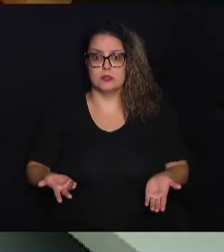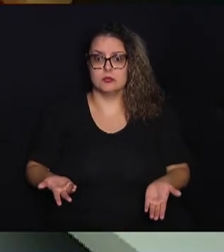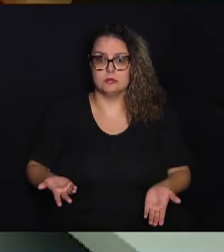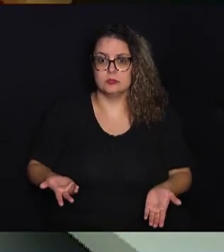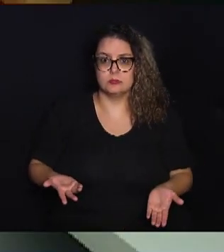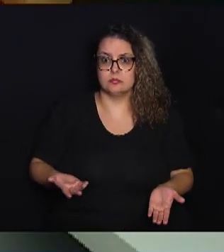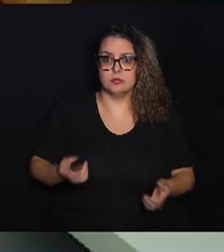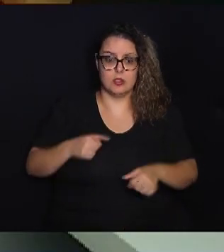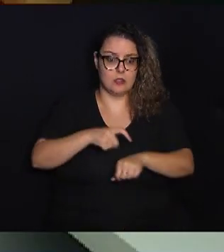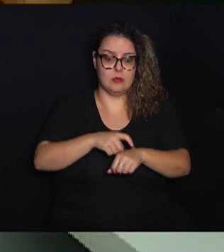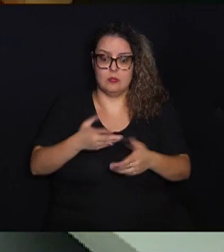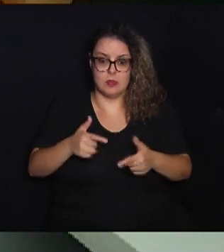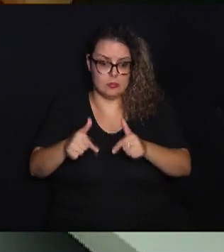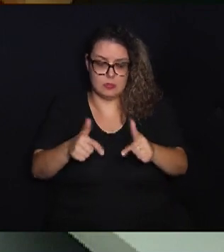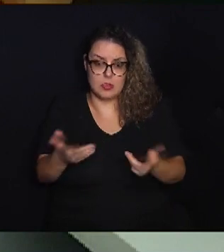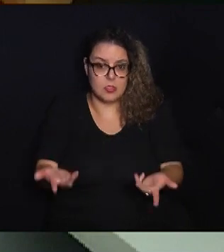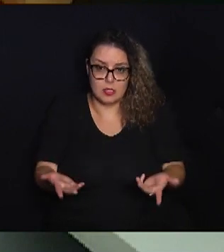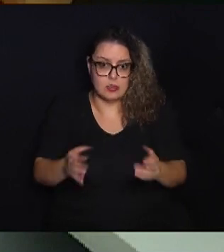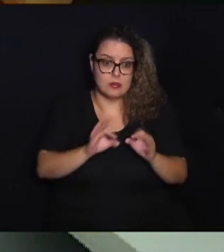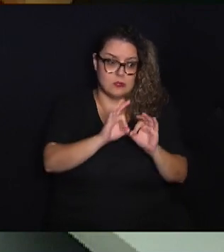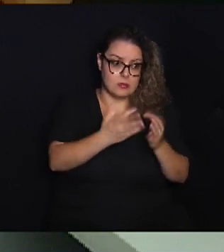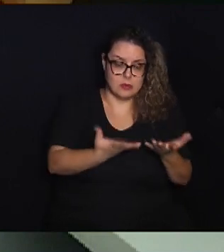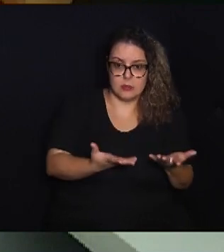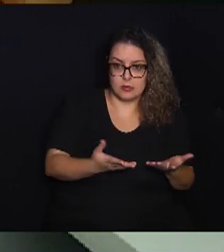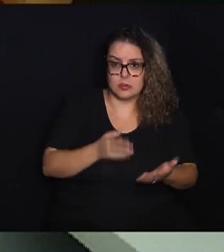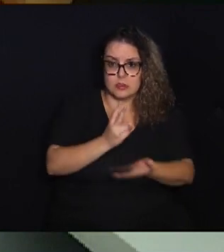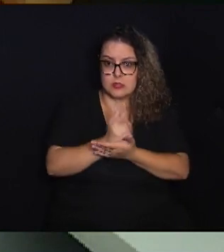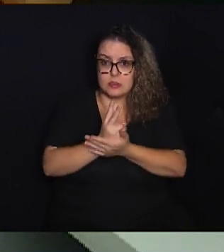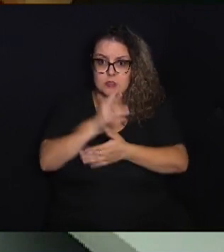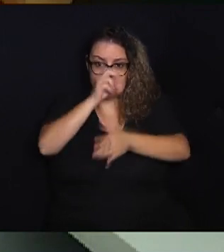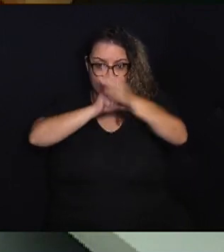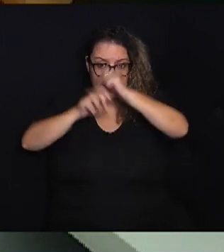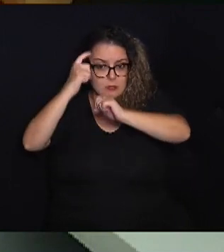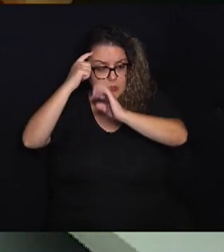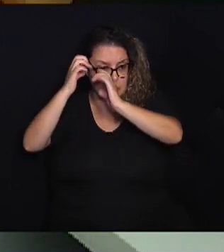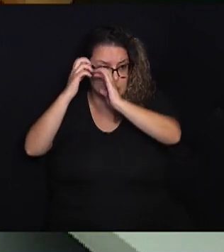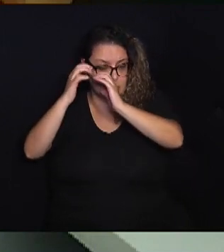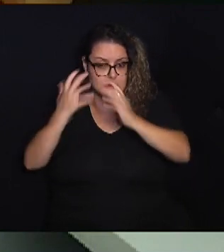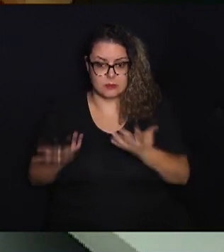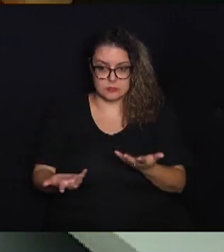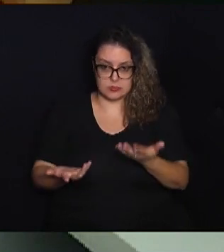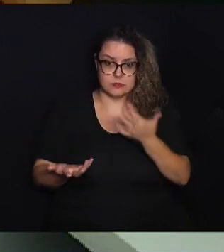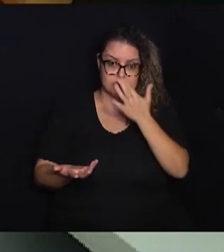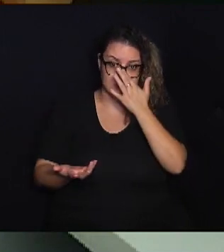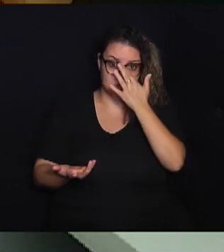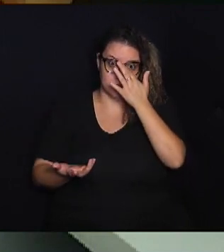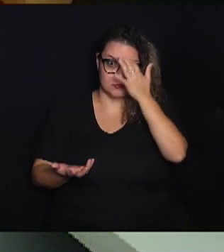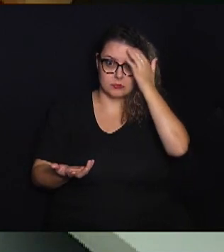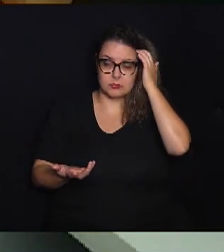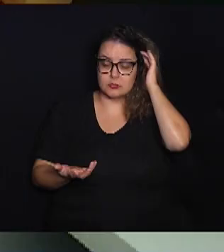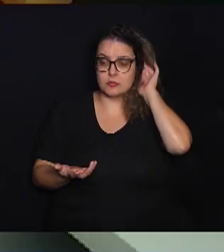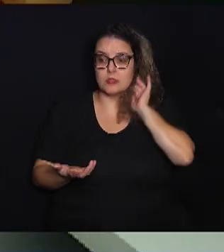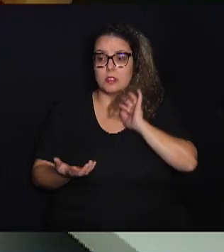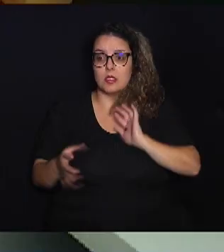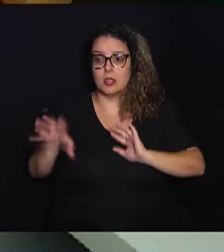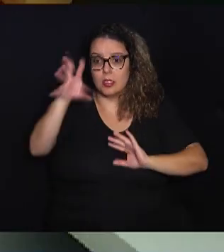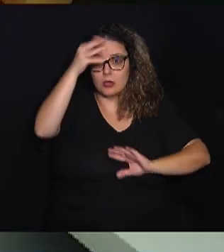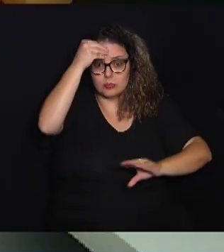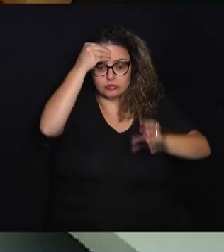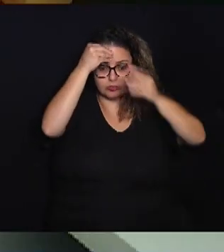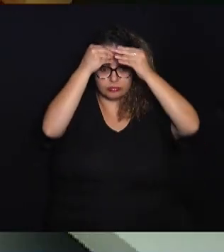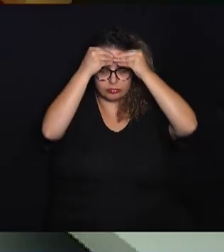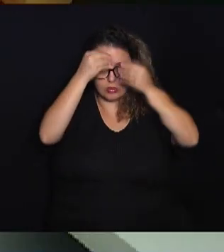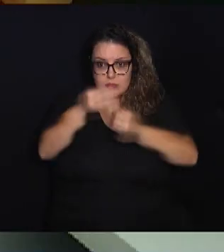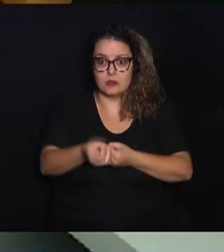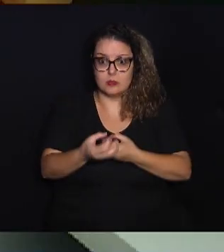uma situação no trabalho, na família, seu cérebro está sempre aprendendo a assimilar as informações e até para